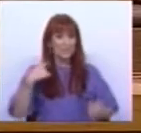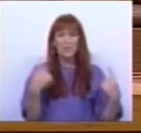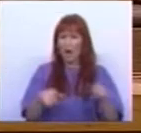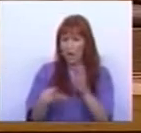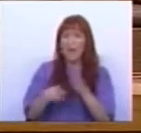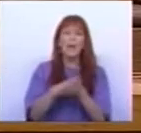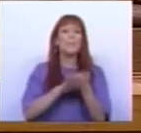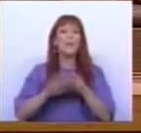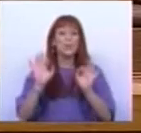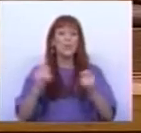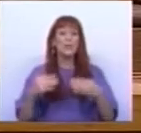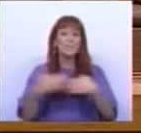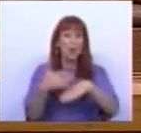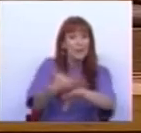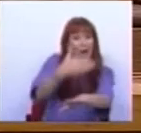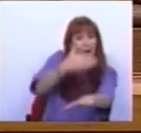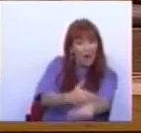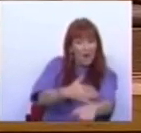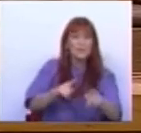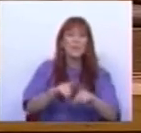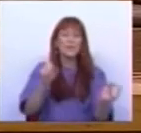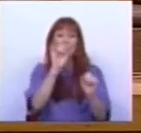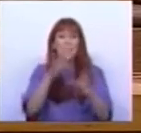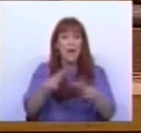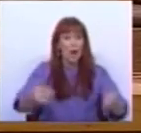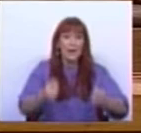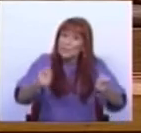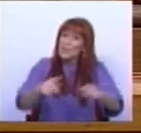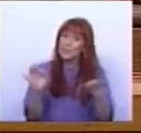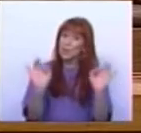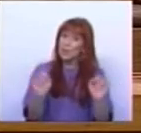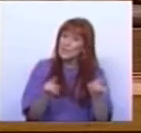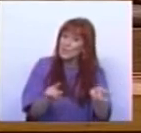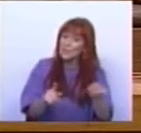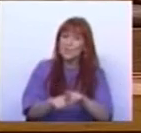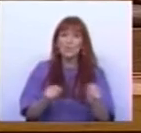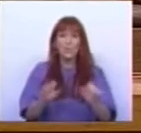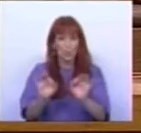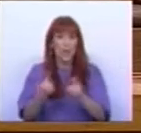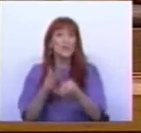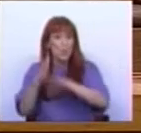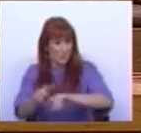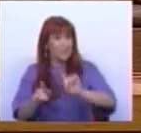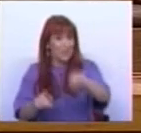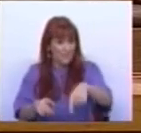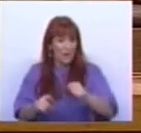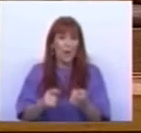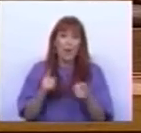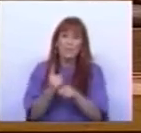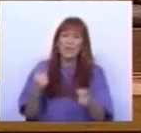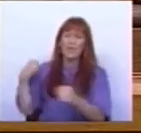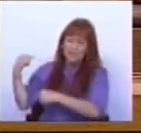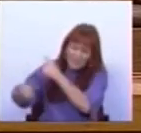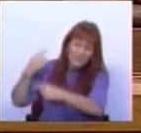uma lei de bases dos cuidados paliativos e se não há maior investimento nesses cuidados, assim como nos cuidados continuados, é porque houve ao